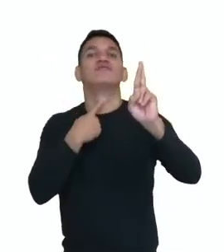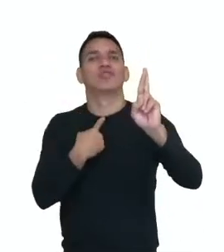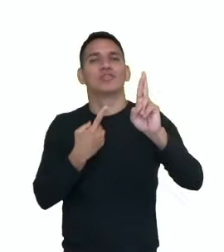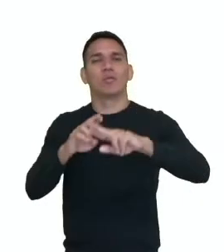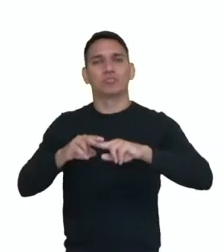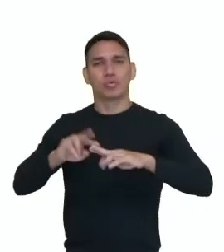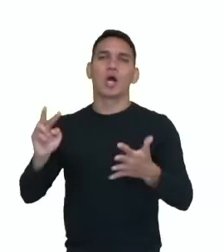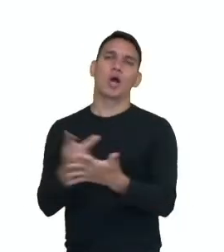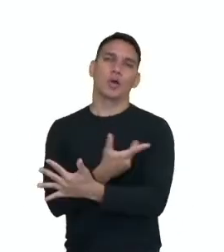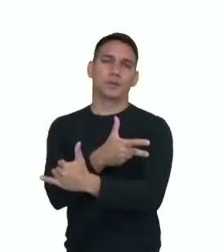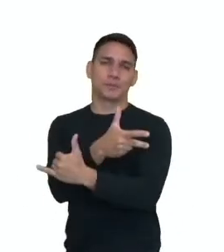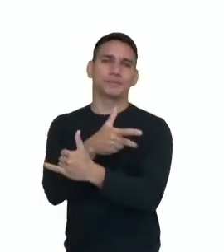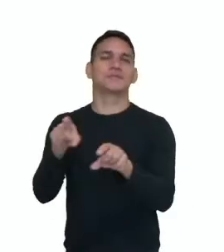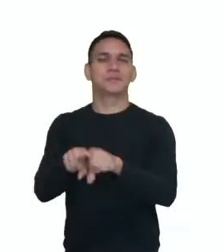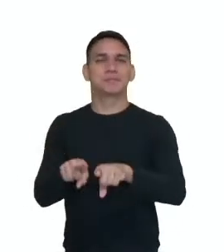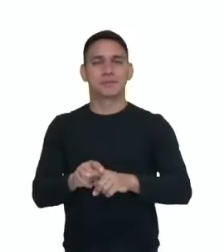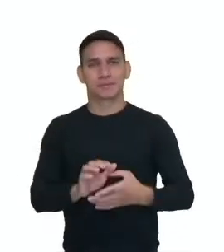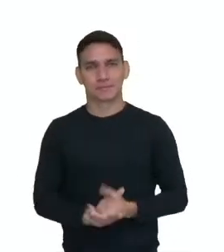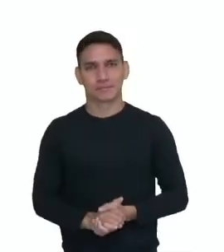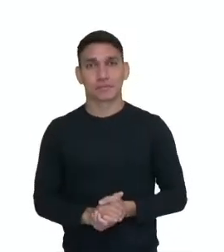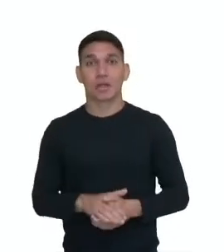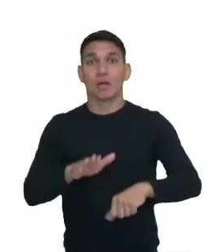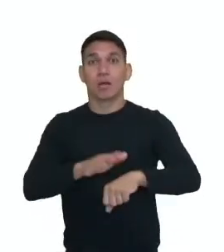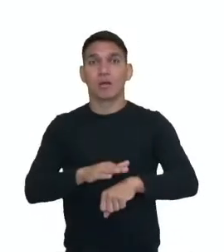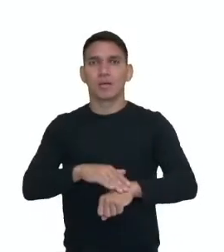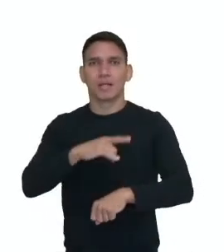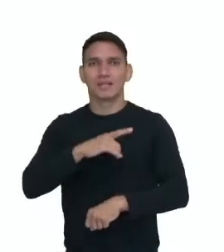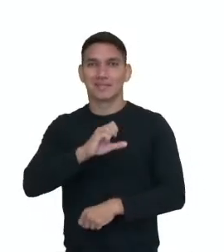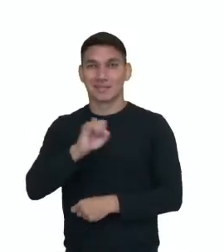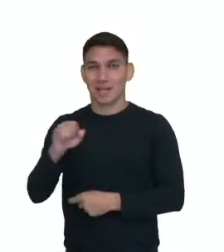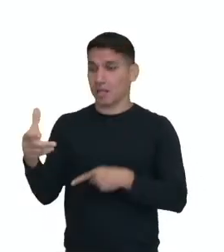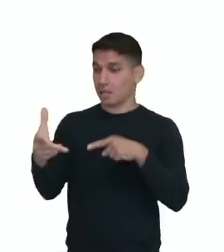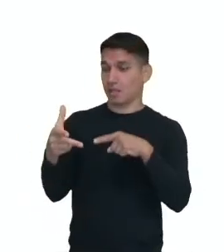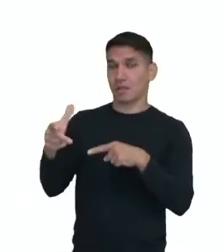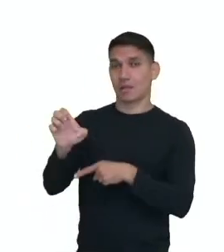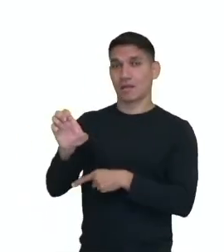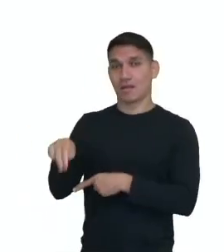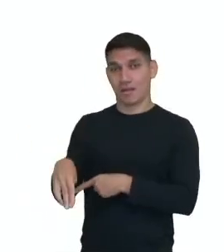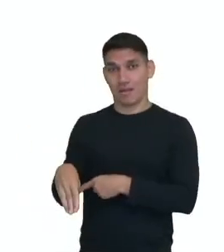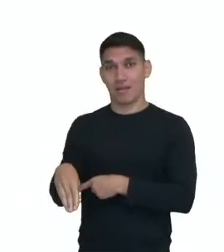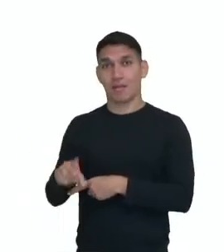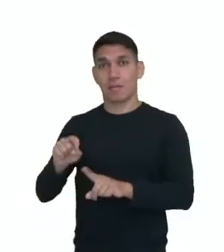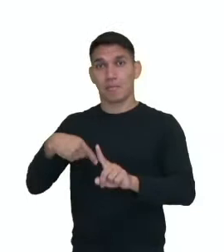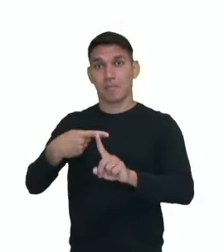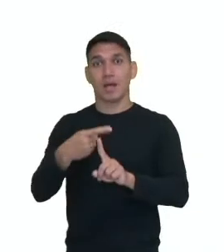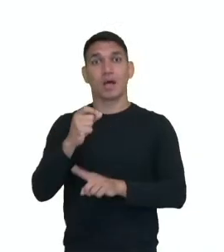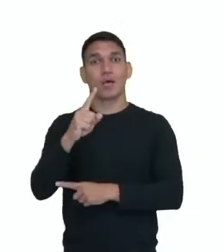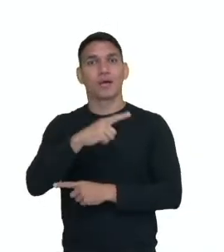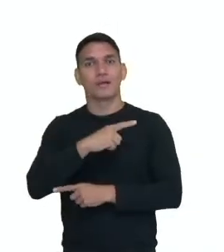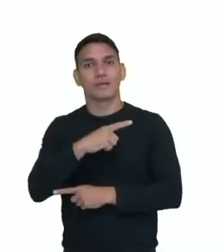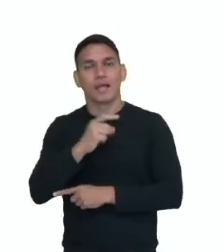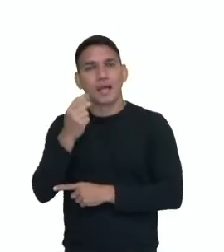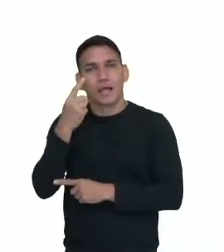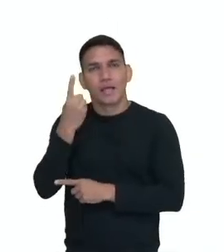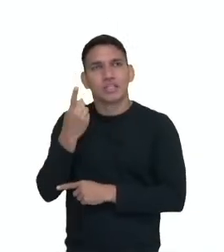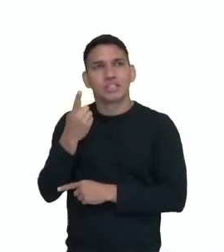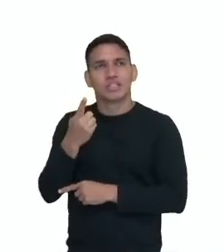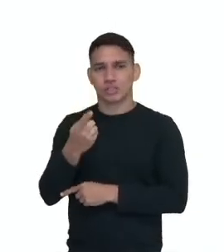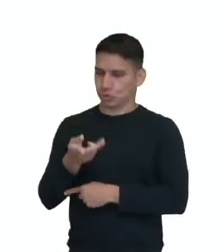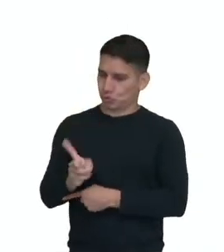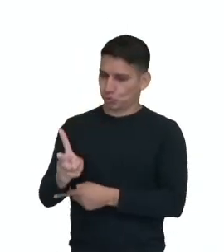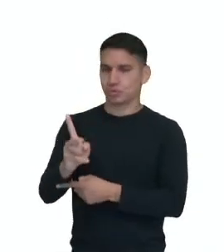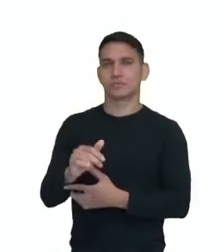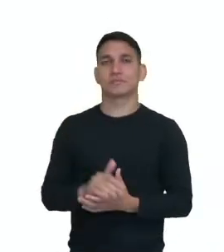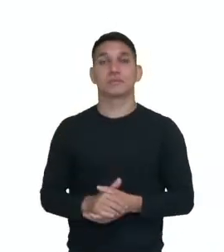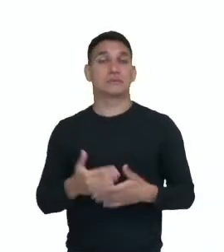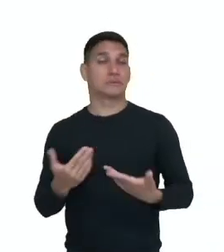a próclise também. E em caso de preposição em, mais o gerúndio. Então, em se tratando dos livros,